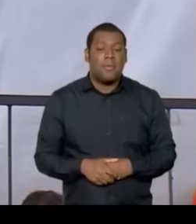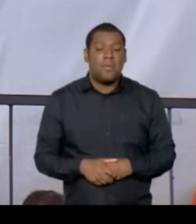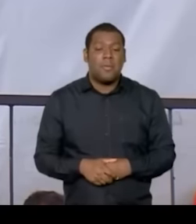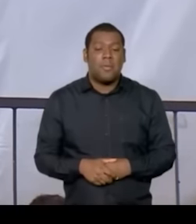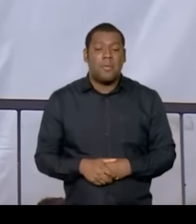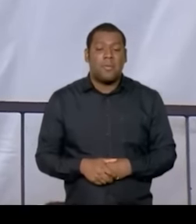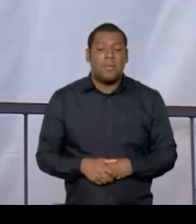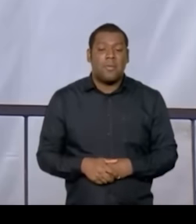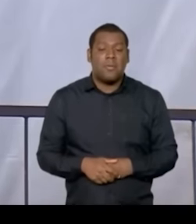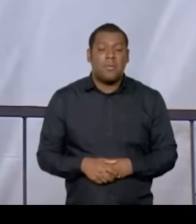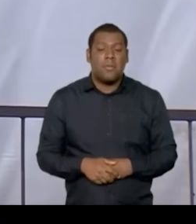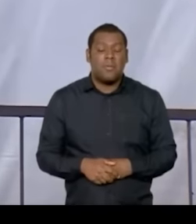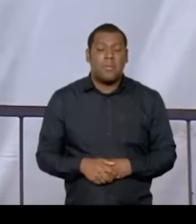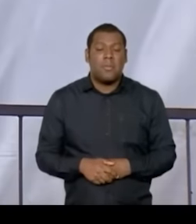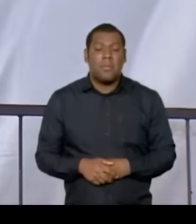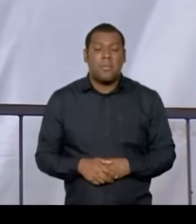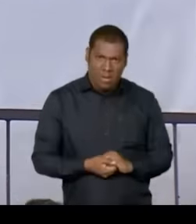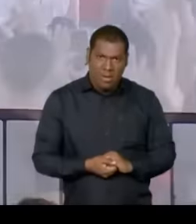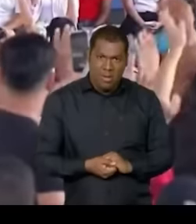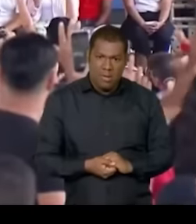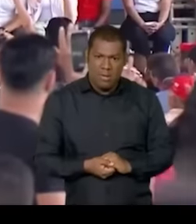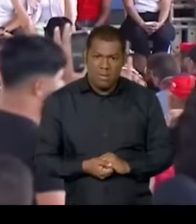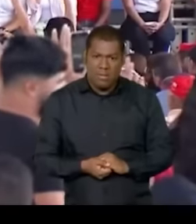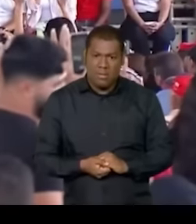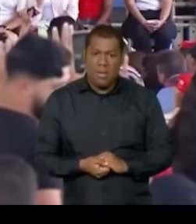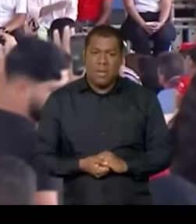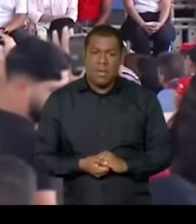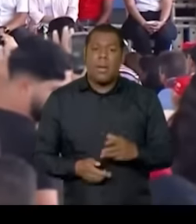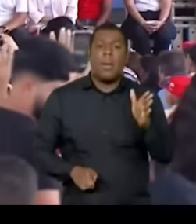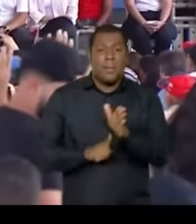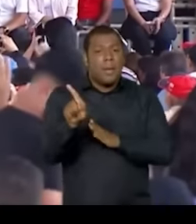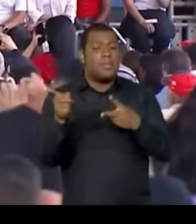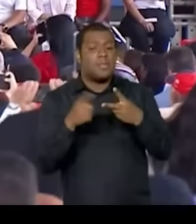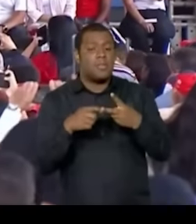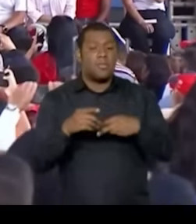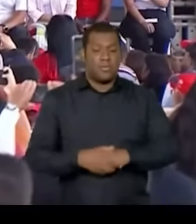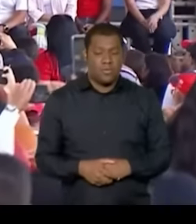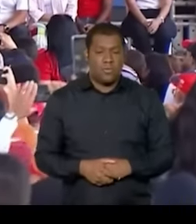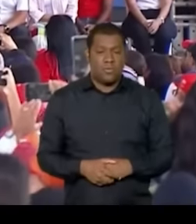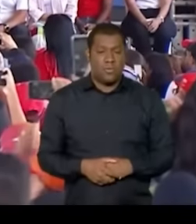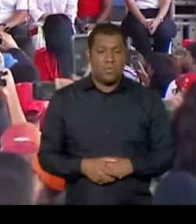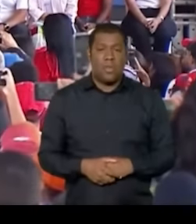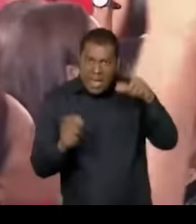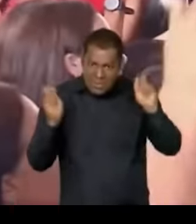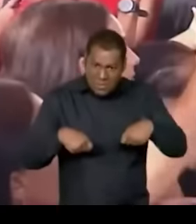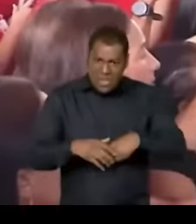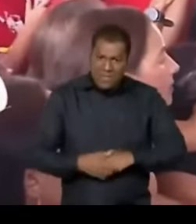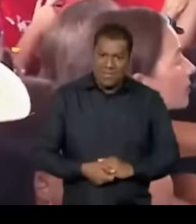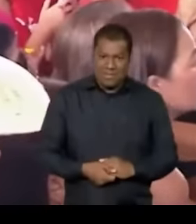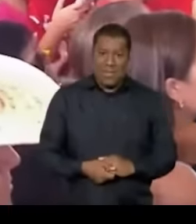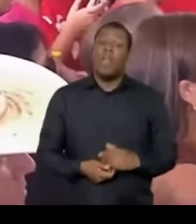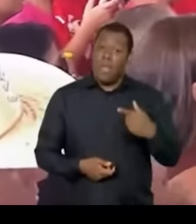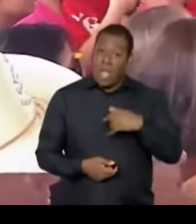eu quero perguntar se vocês acreditam em Deus e queria perguntar se vocês acreditam em milagre vou contar